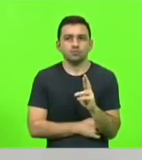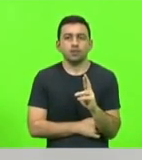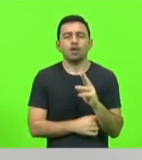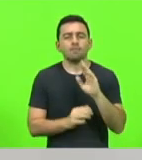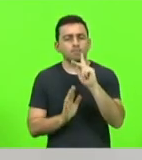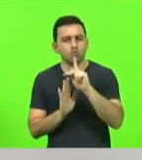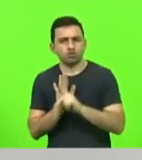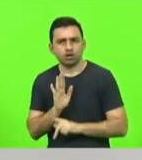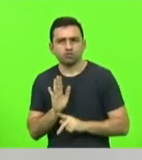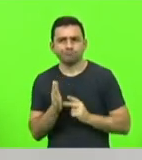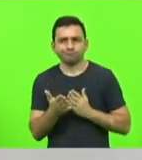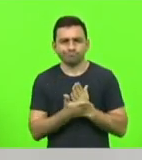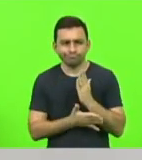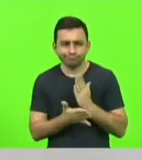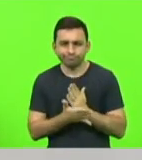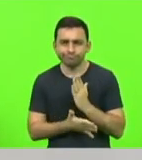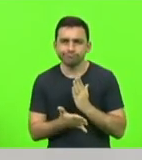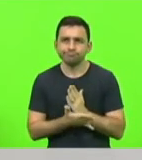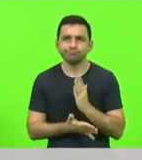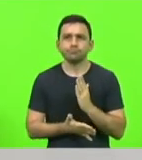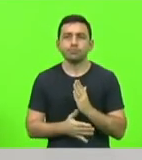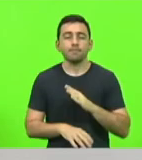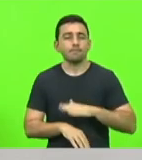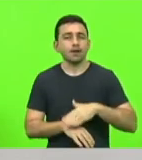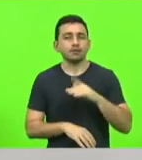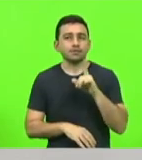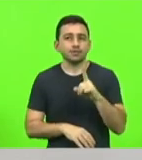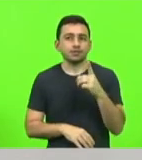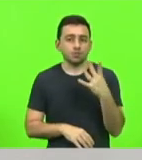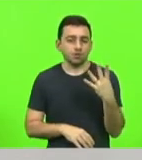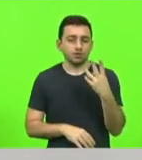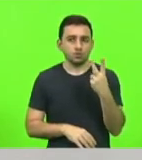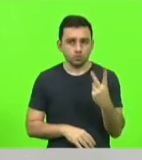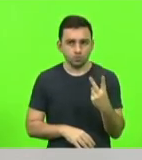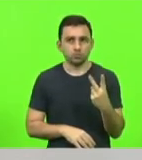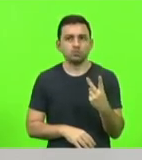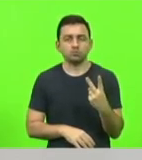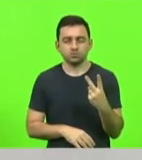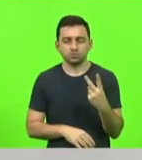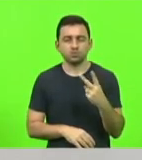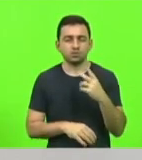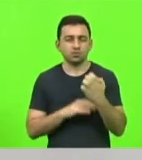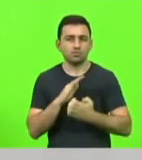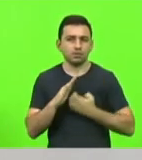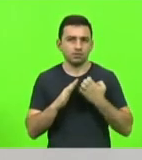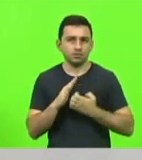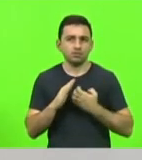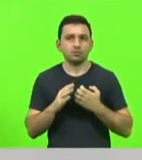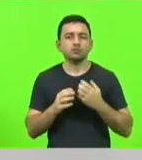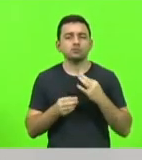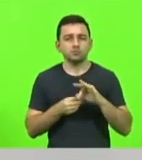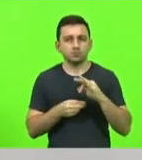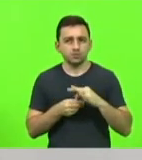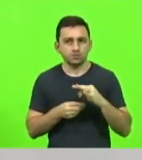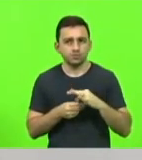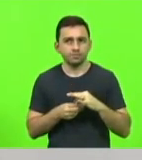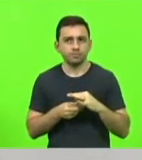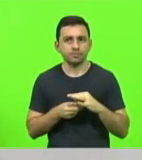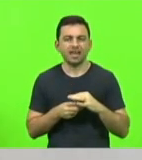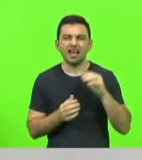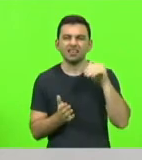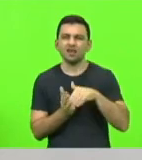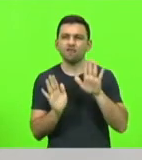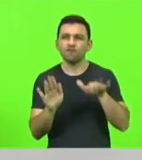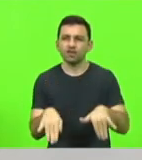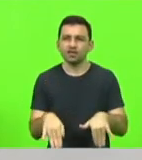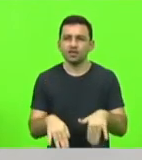projetos aprovados para mais de 142 instituições, deputado Kennedy. E até o final do programa, serão